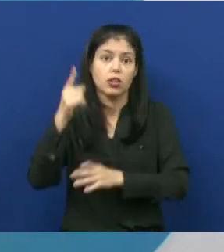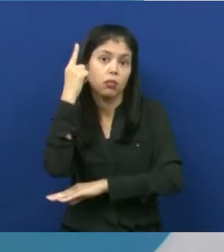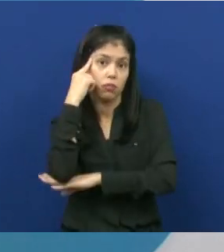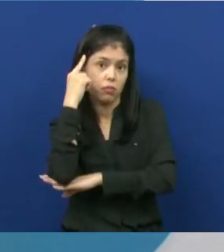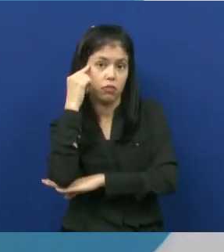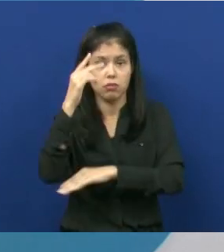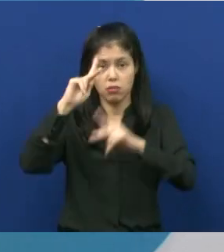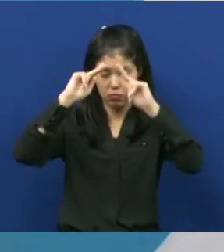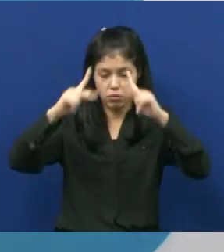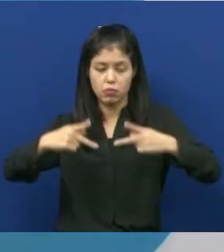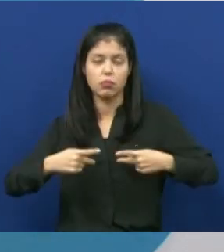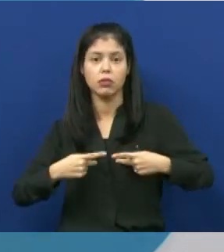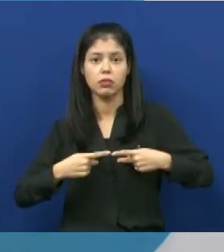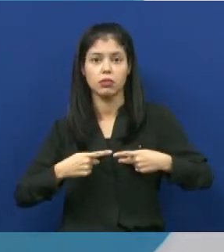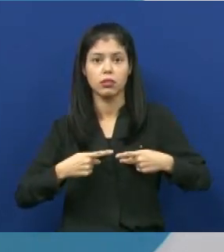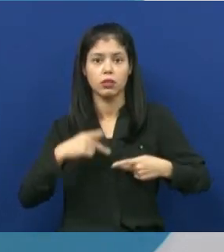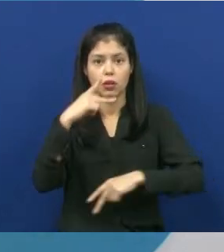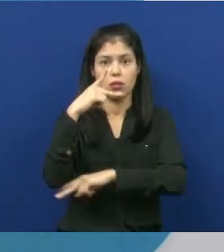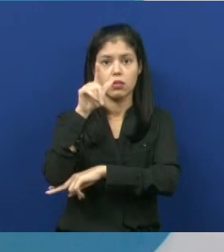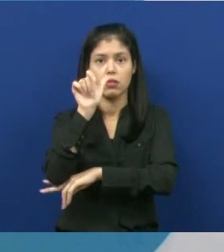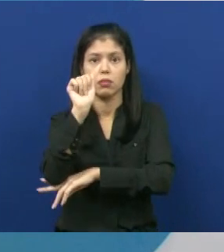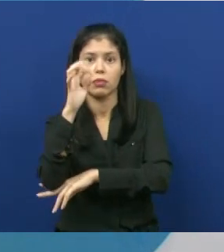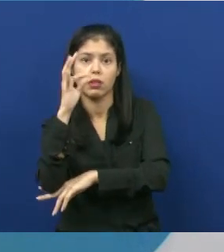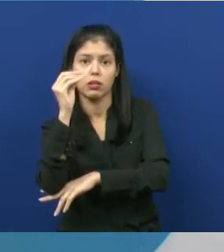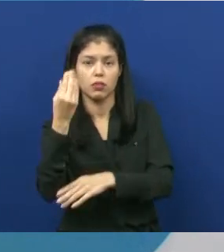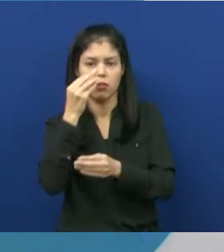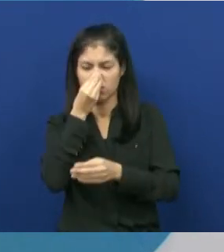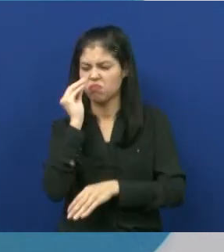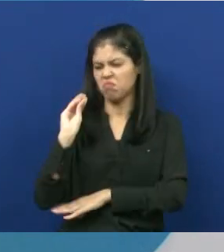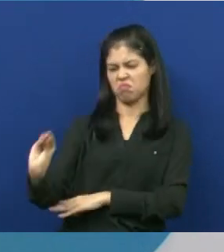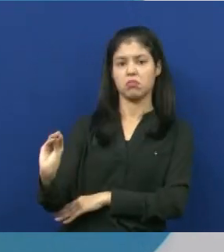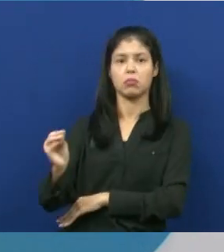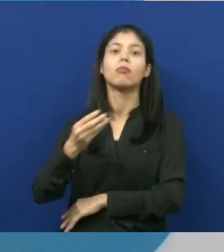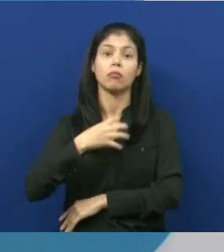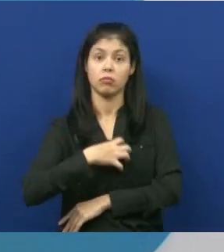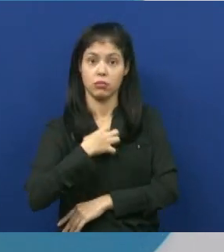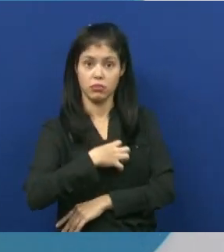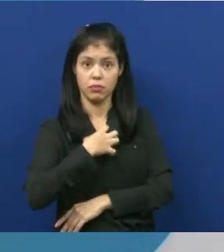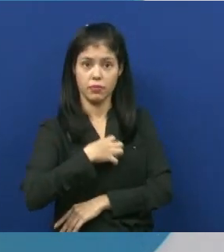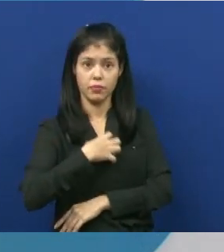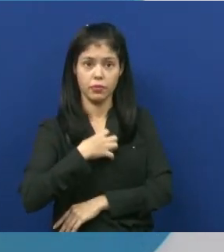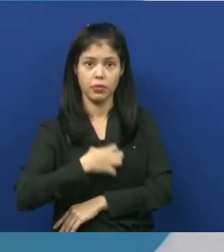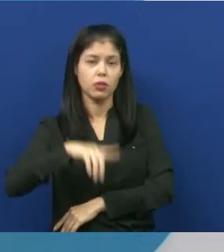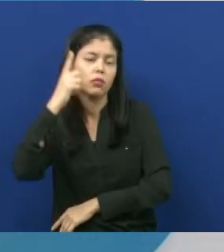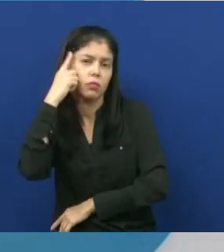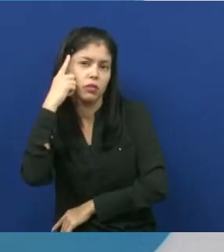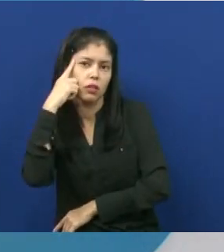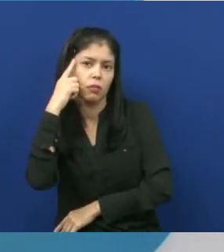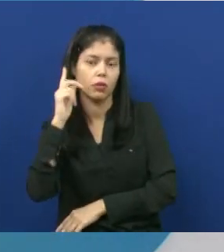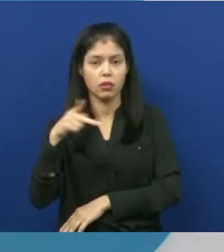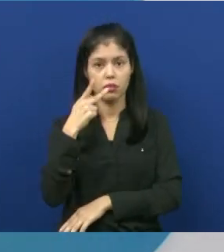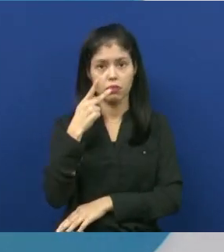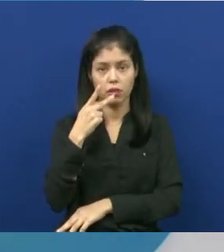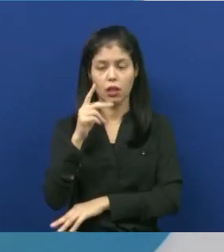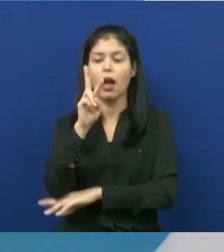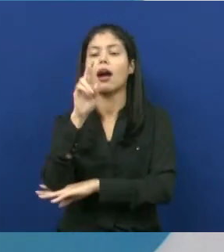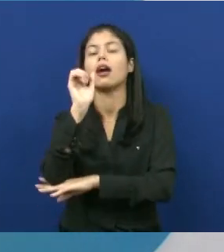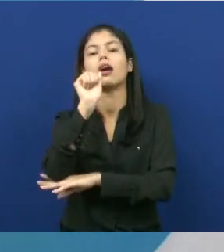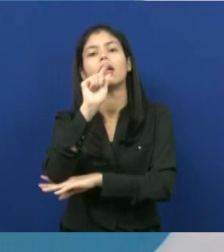humana. O Platão irá desprezar os sentimentos, as sensações, porque ele irá afirmar a razão.